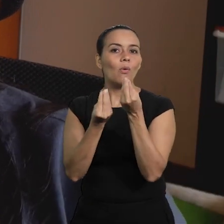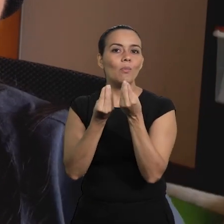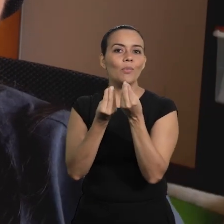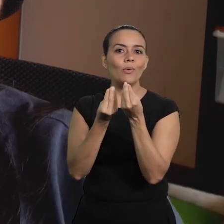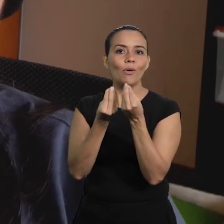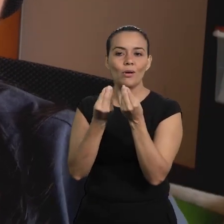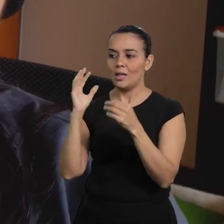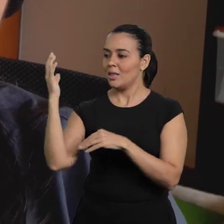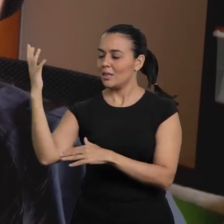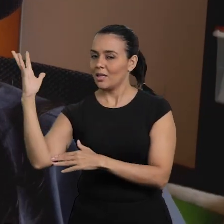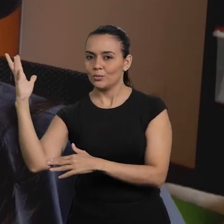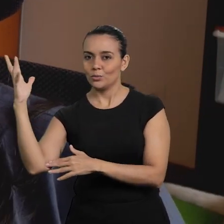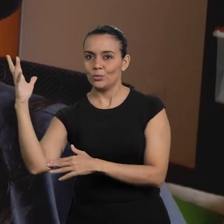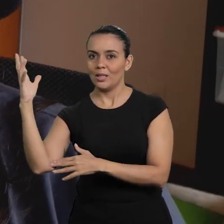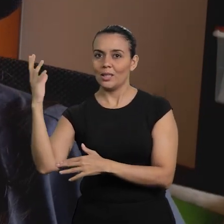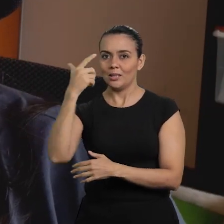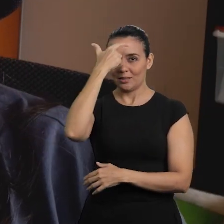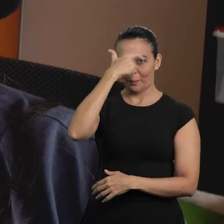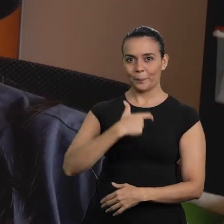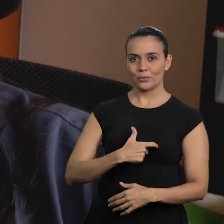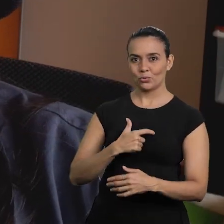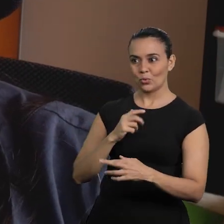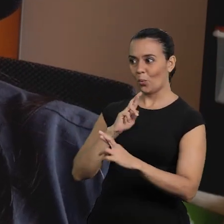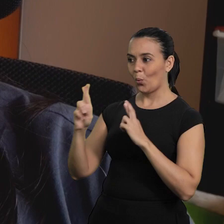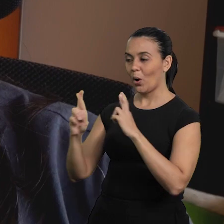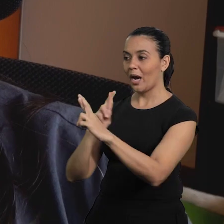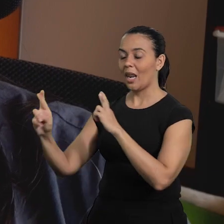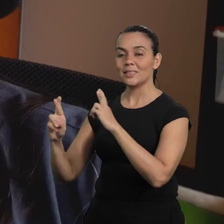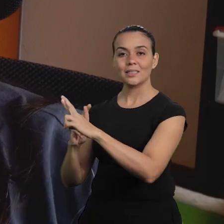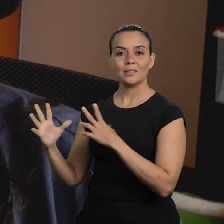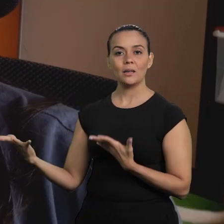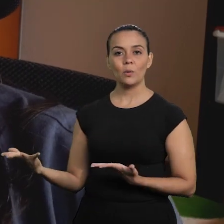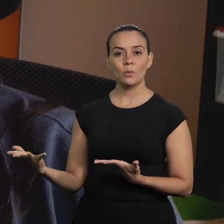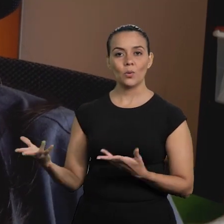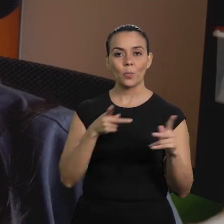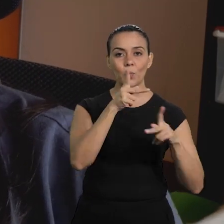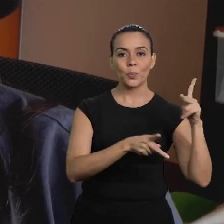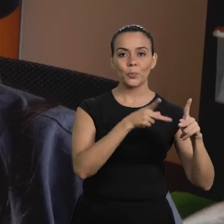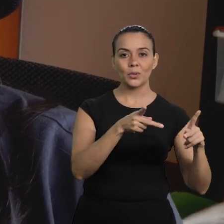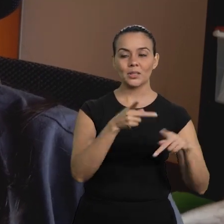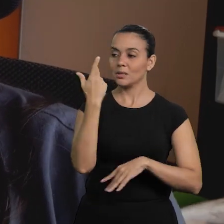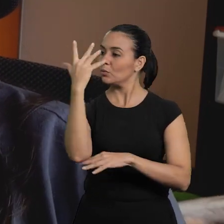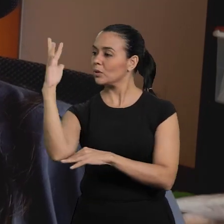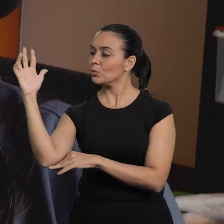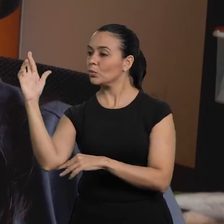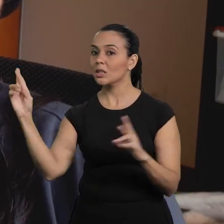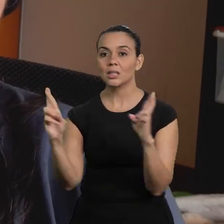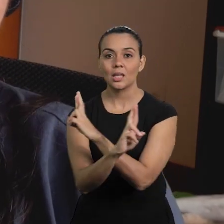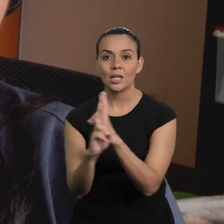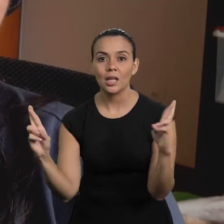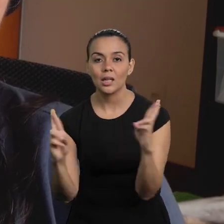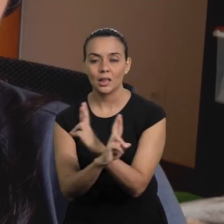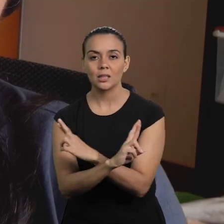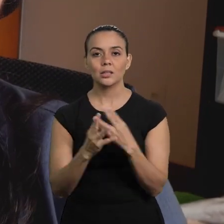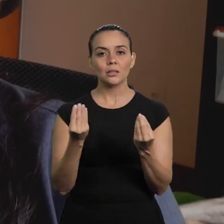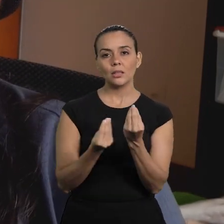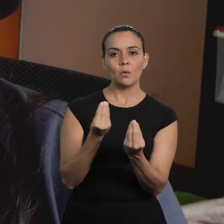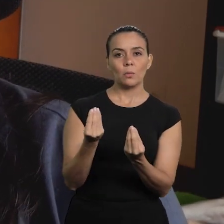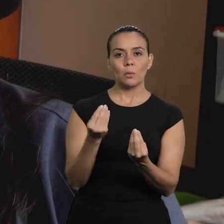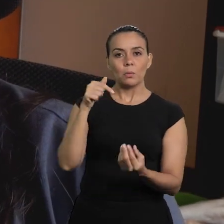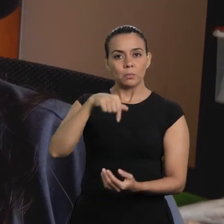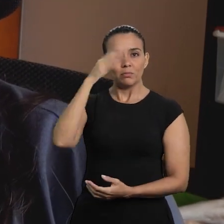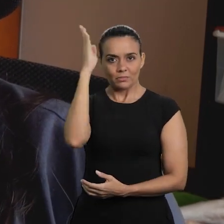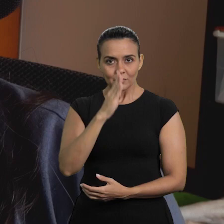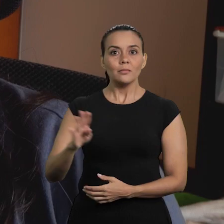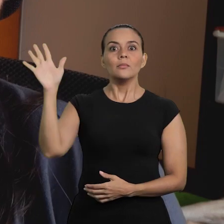nos relacionamos com os recursos naturais, a forma como pensamos o nosso desenvolvimento. E, nesse sentido, o Brasil,